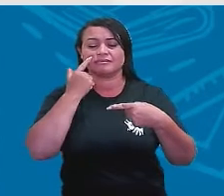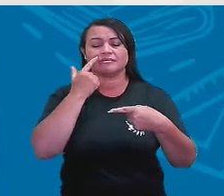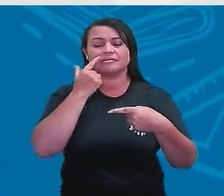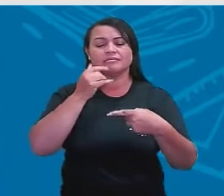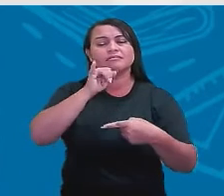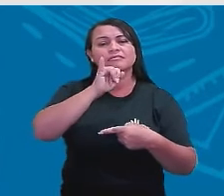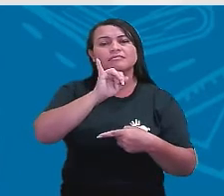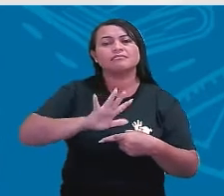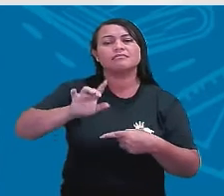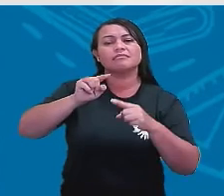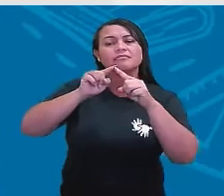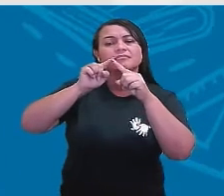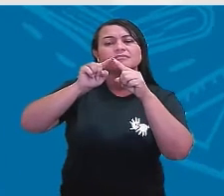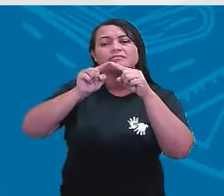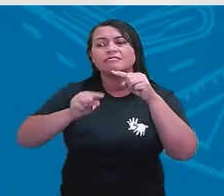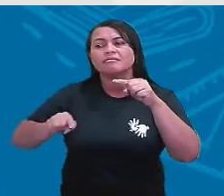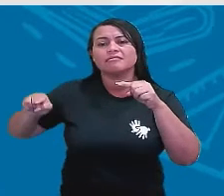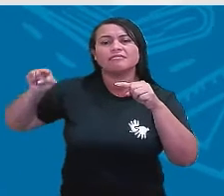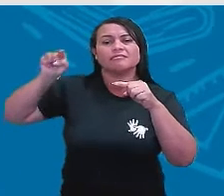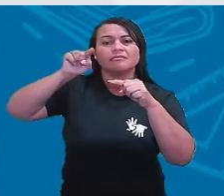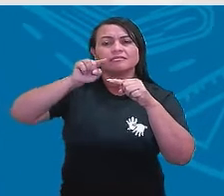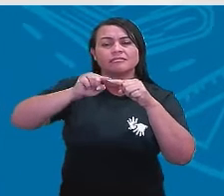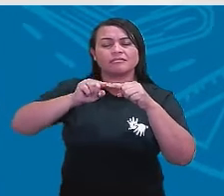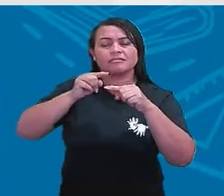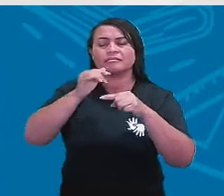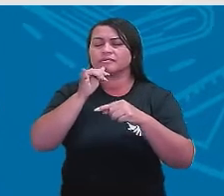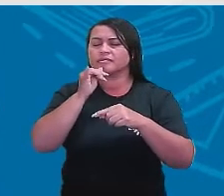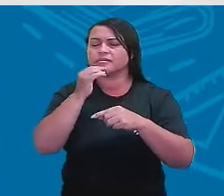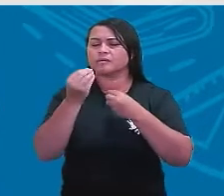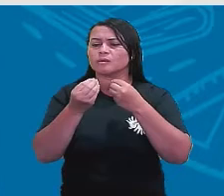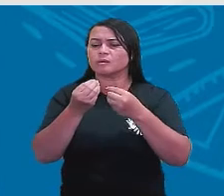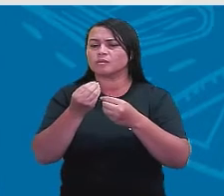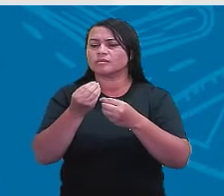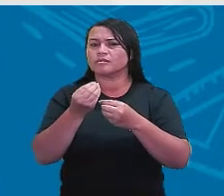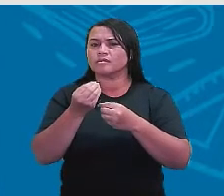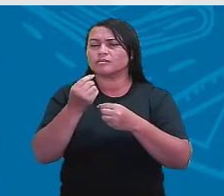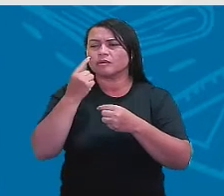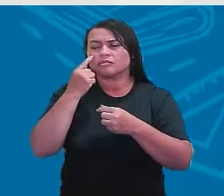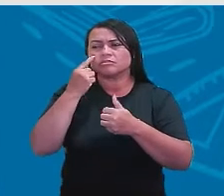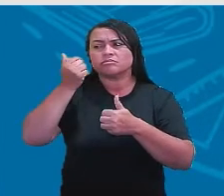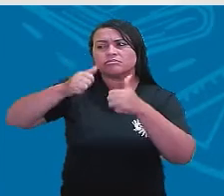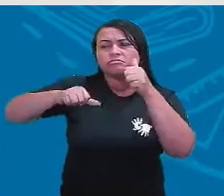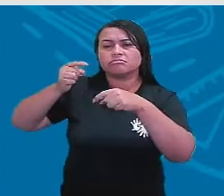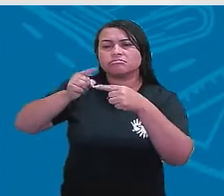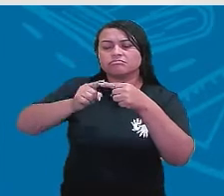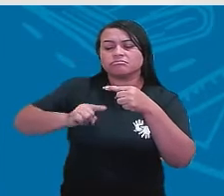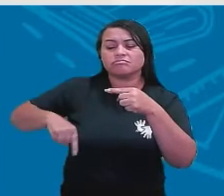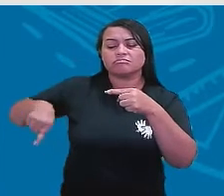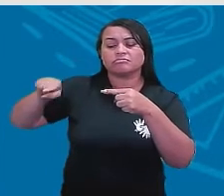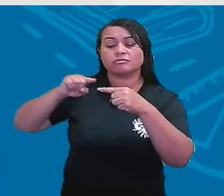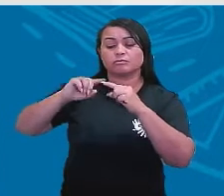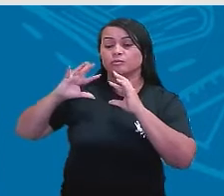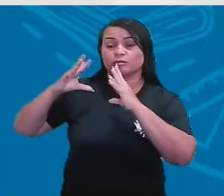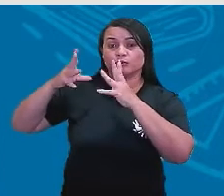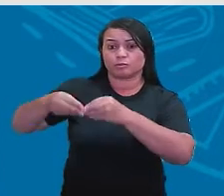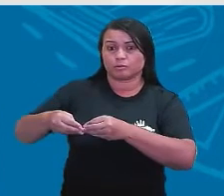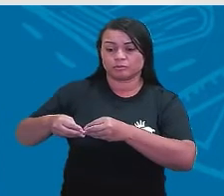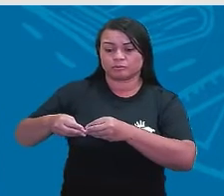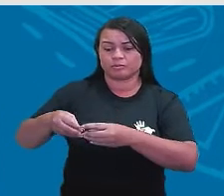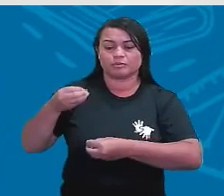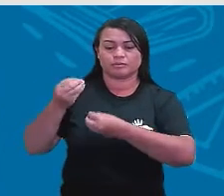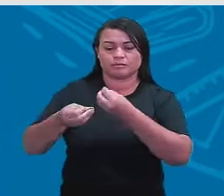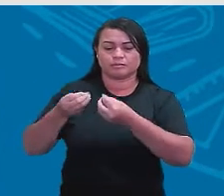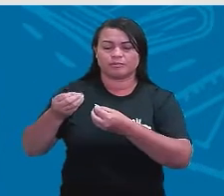este círculo como uma unidade. Como assim, professora? Você vai analisar ele como um todo, tá